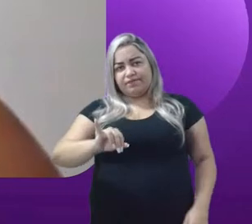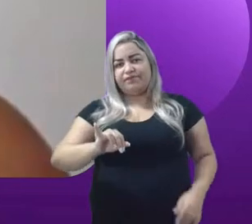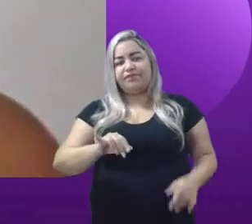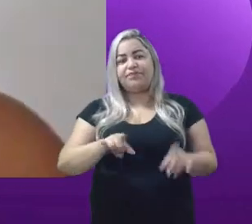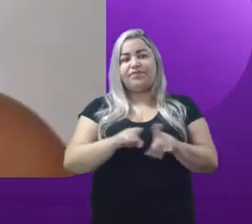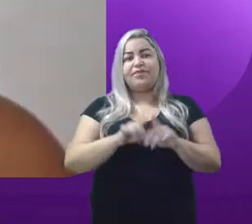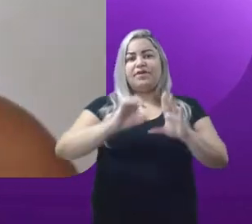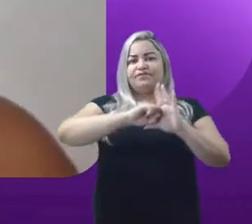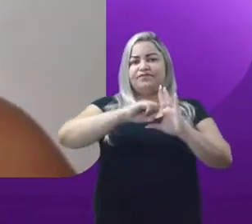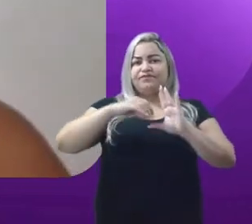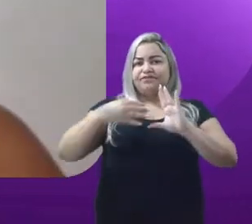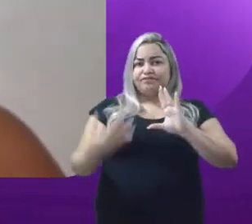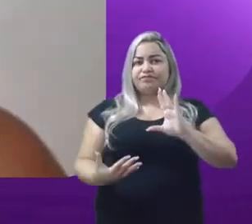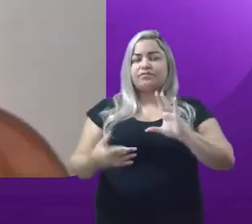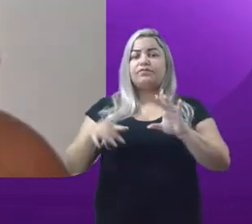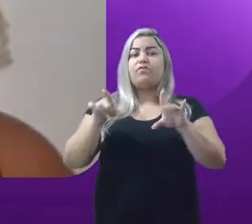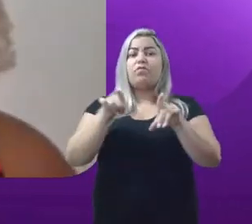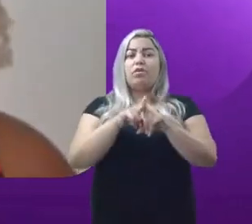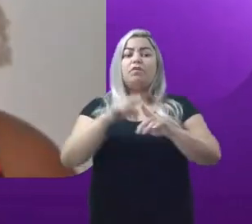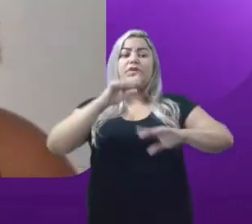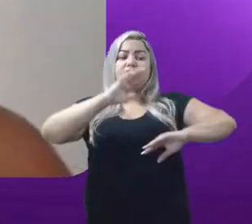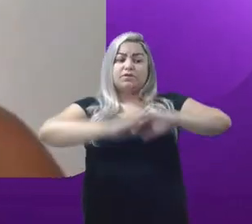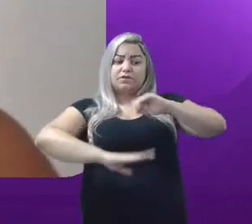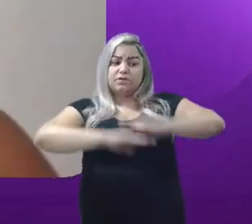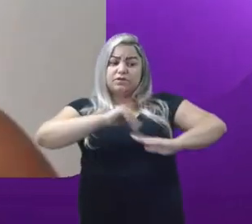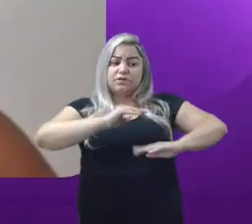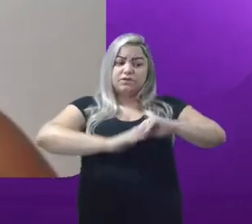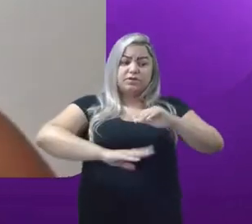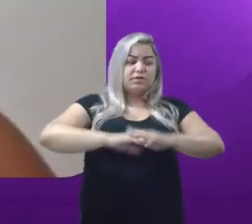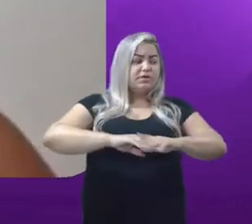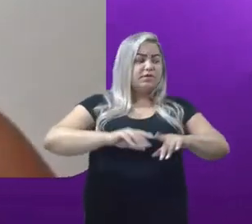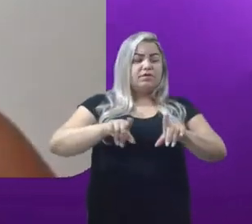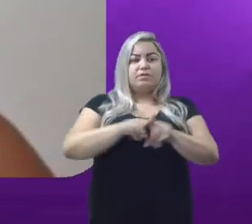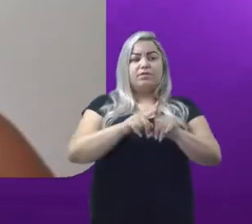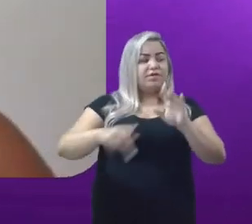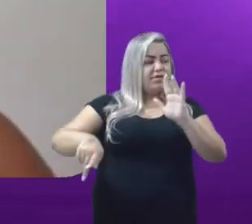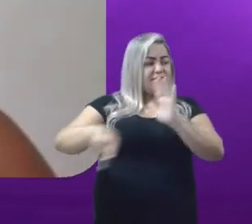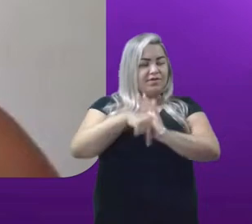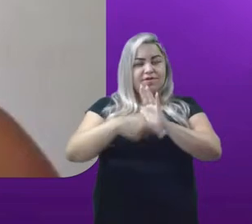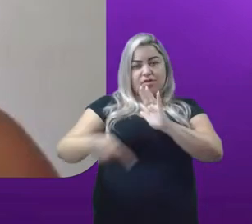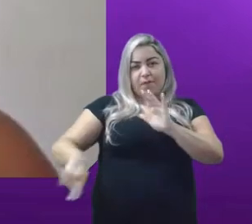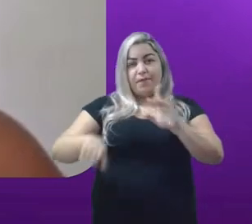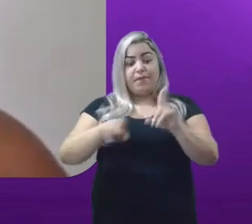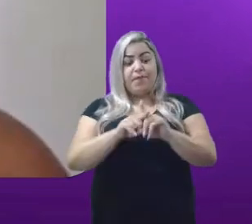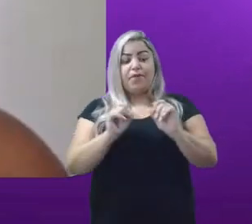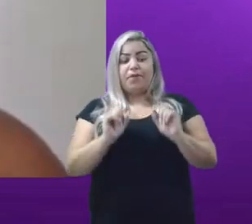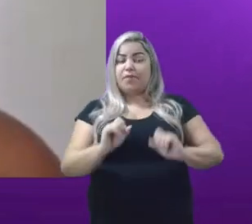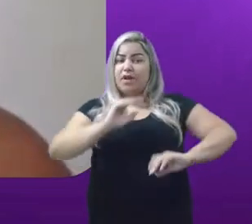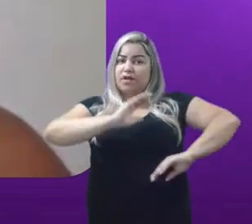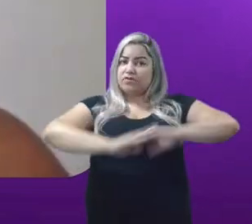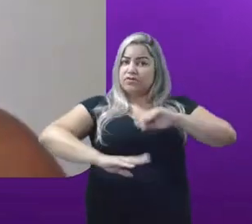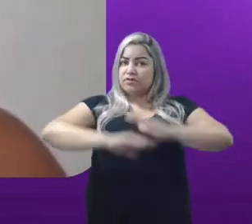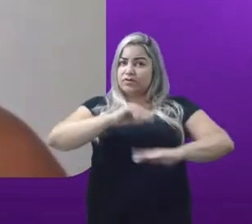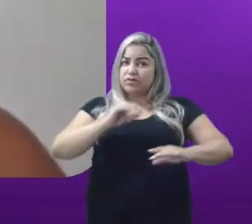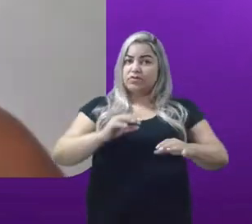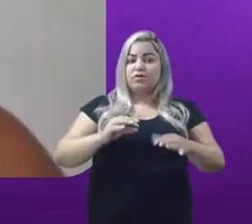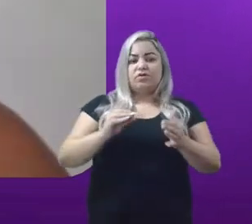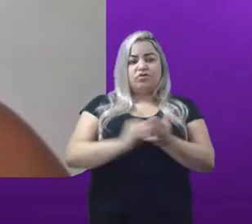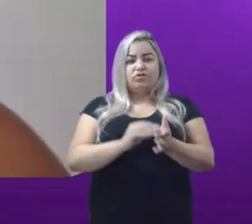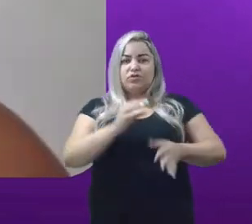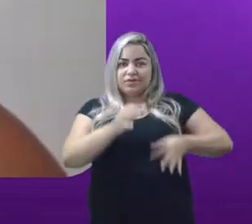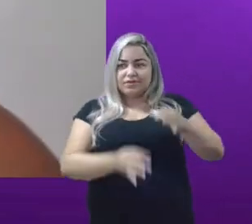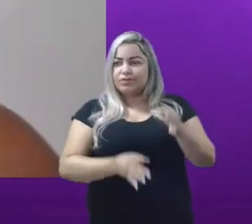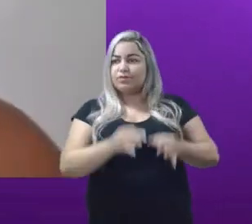Isso caracteriza, na verdade, que essas ações de grandes corporações, né, e de práticas de injustiças